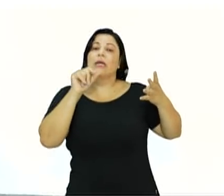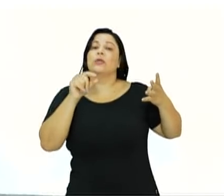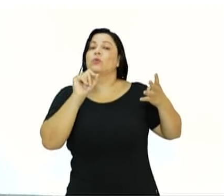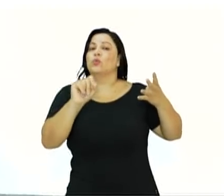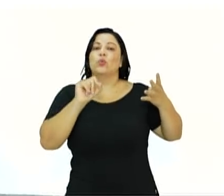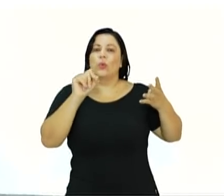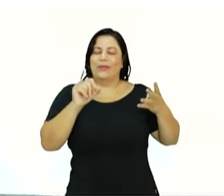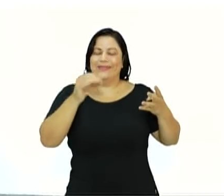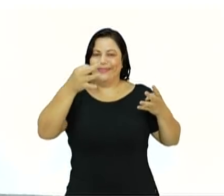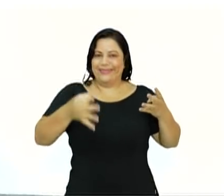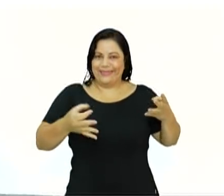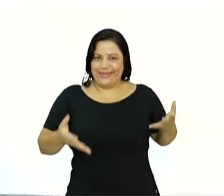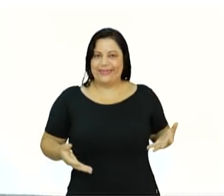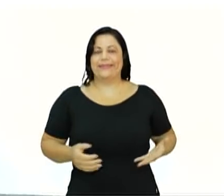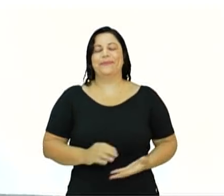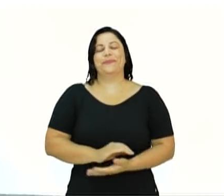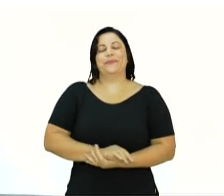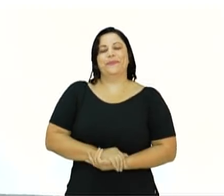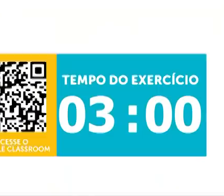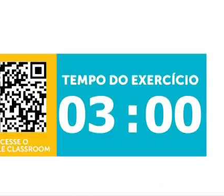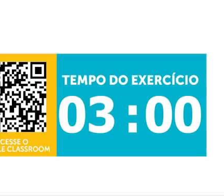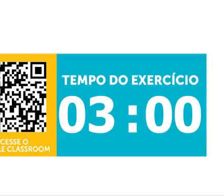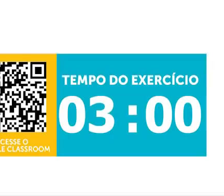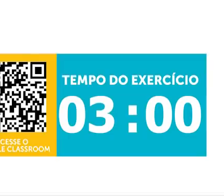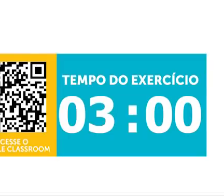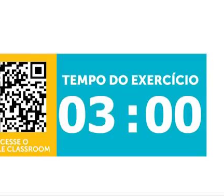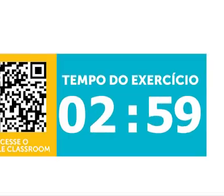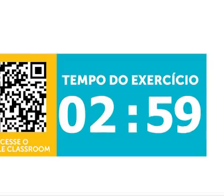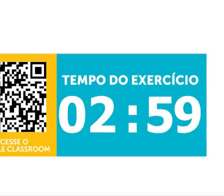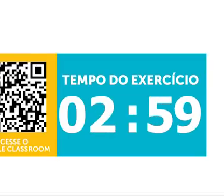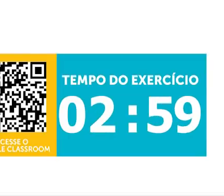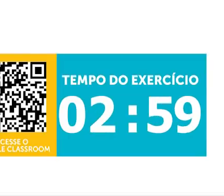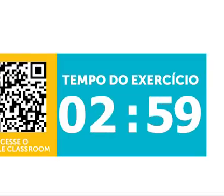Vamos lá, um tempinho para vocês tentarem resolver essa.